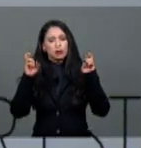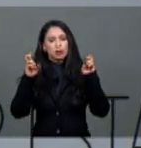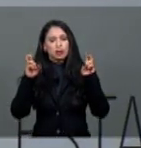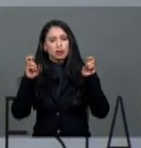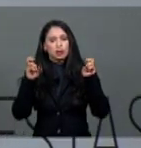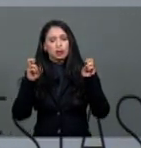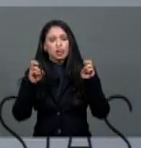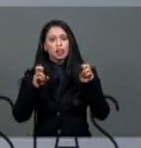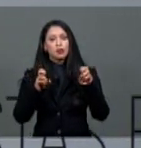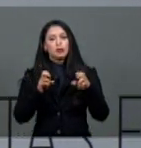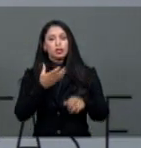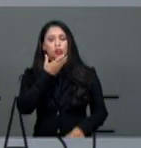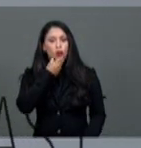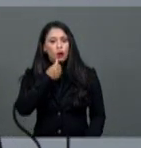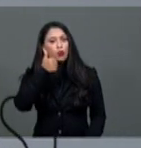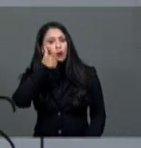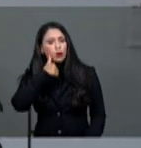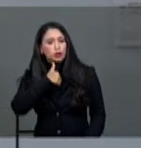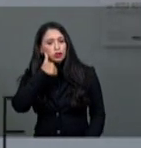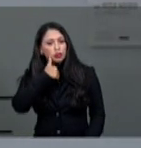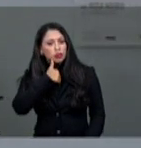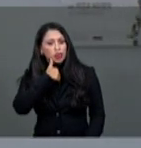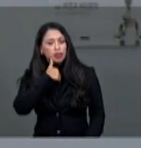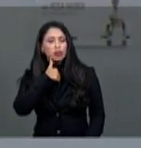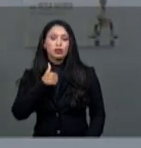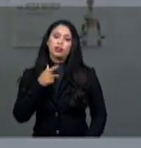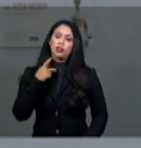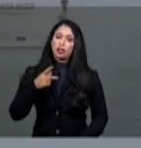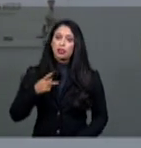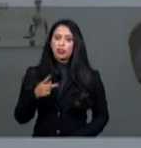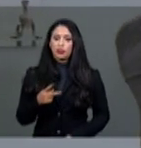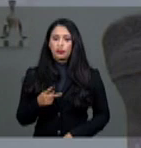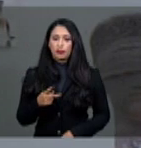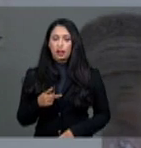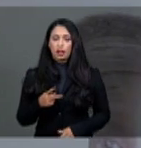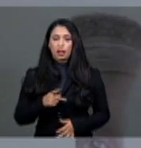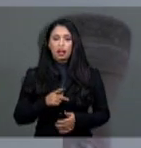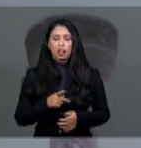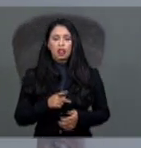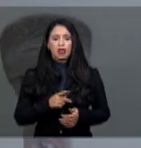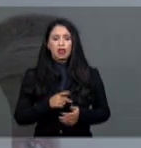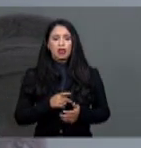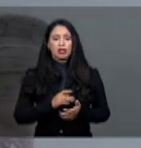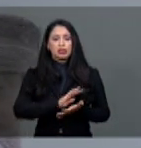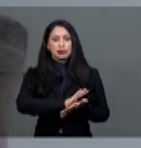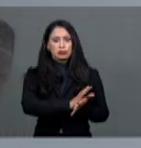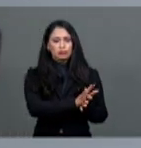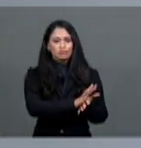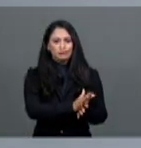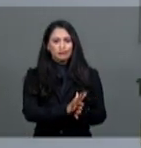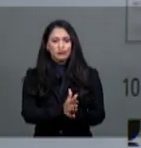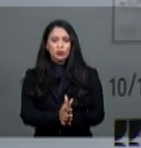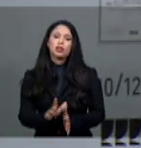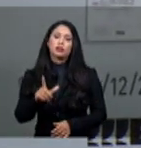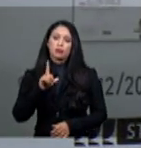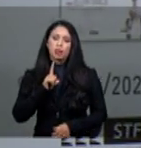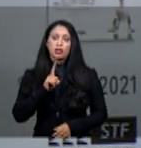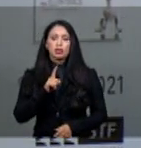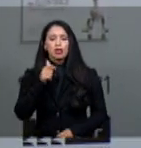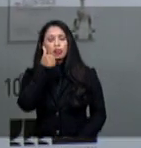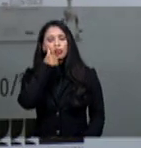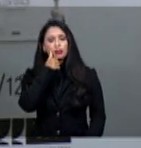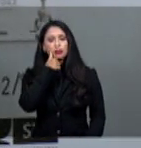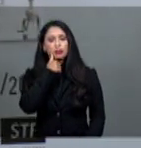questões de gênero e em particular do das camadas de exclusão que alcançam as mulheres em particular